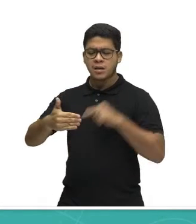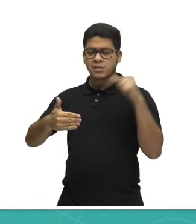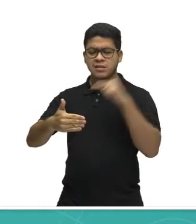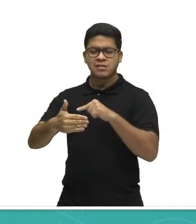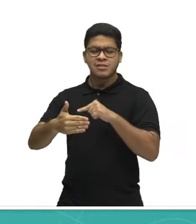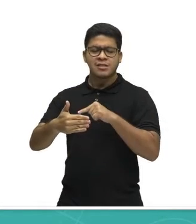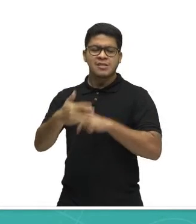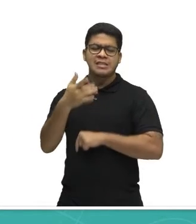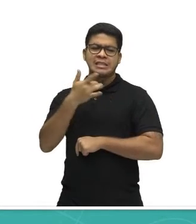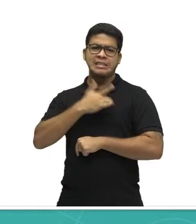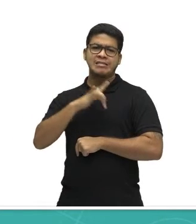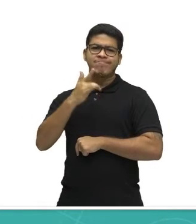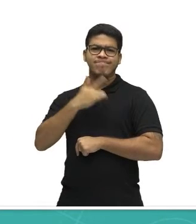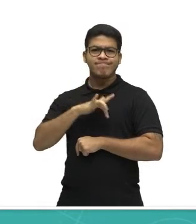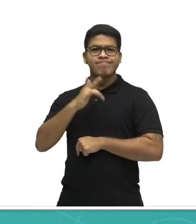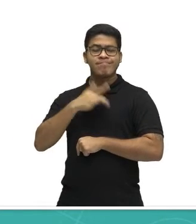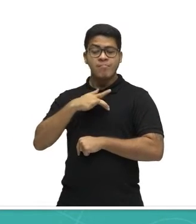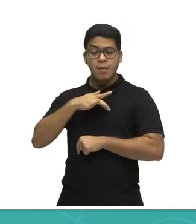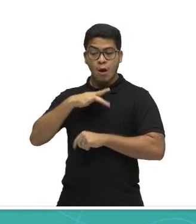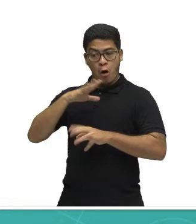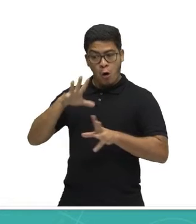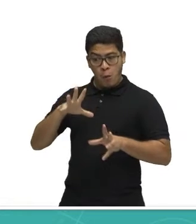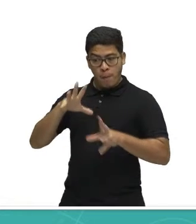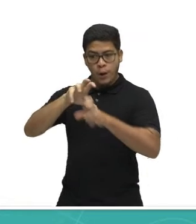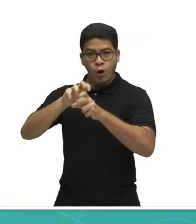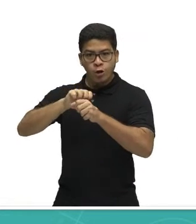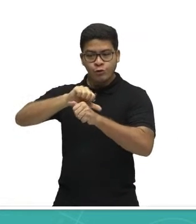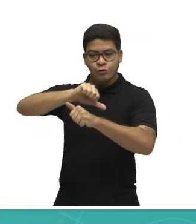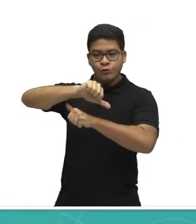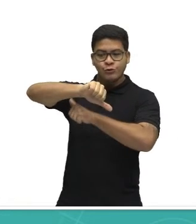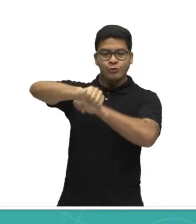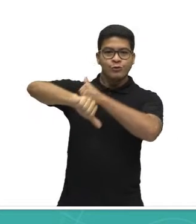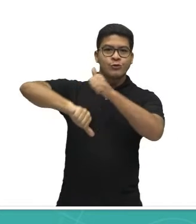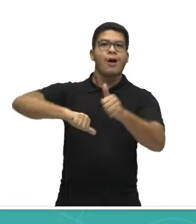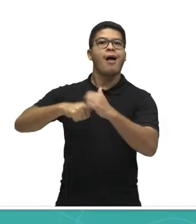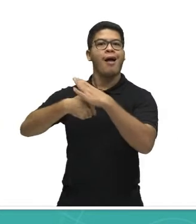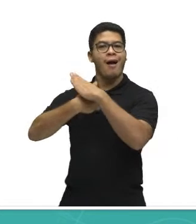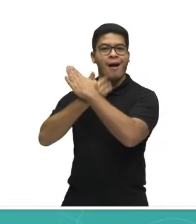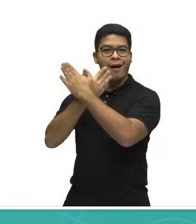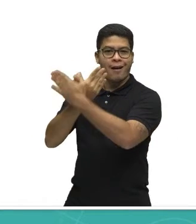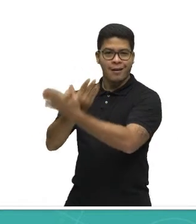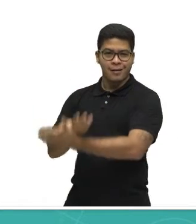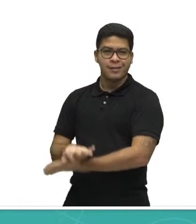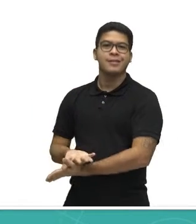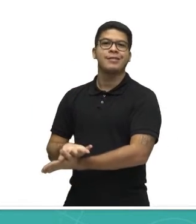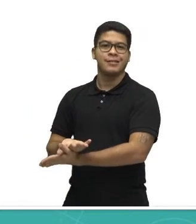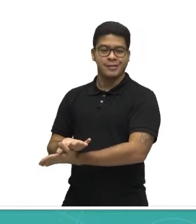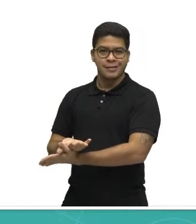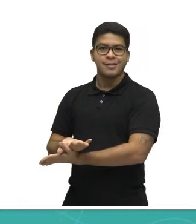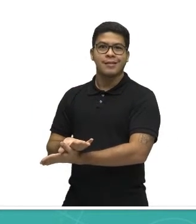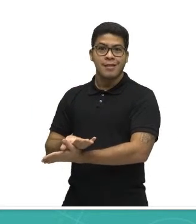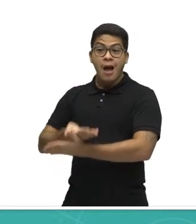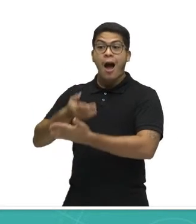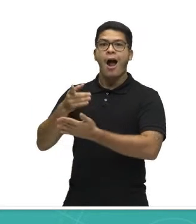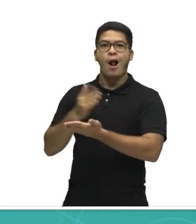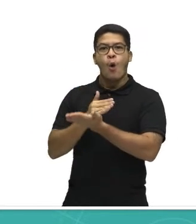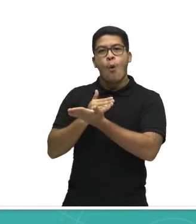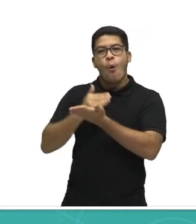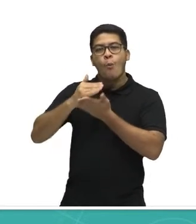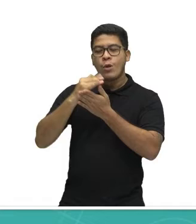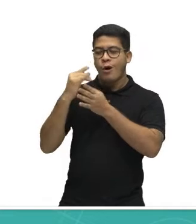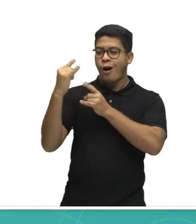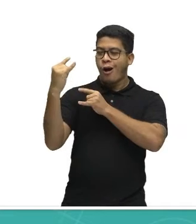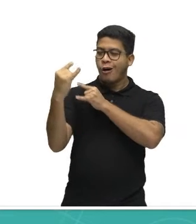a Iara em uma sereia. Então, a partir daí, a Iara começou a encantar os homens através do seu